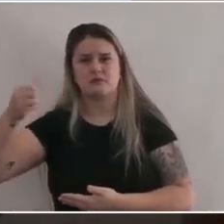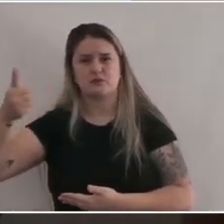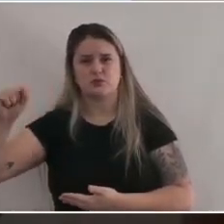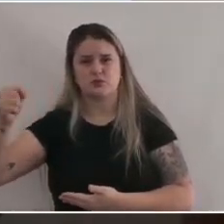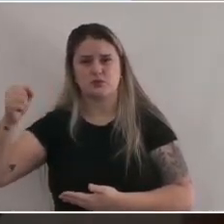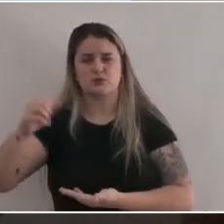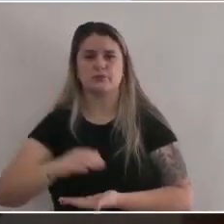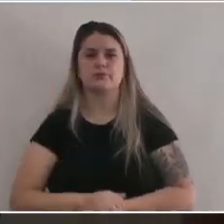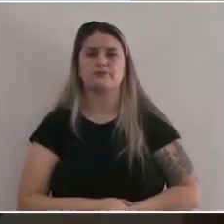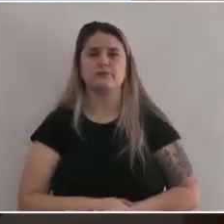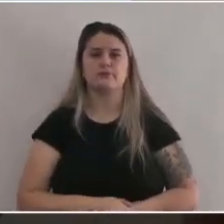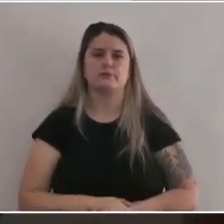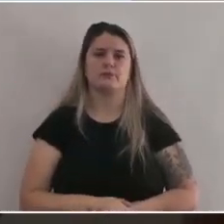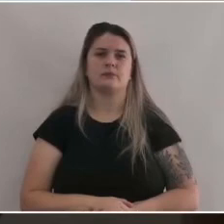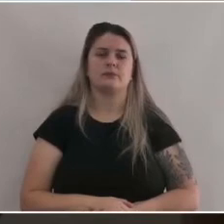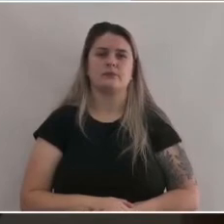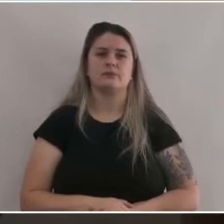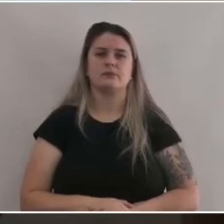2.339.690,18.